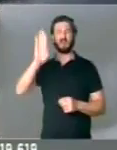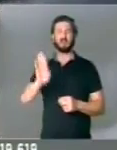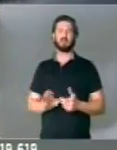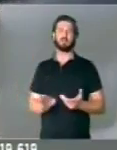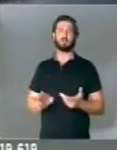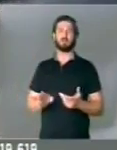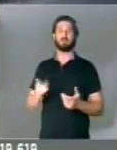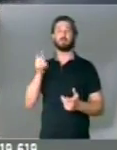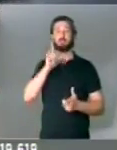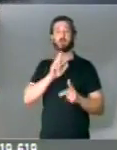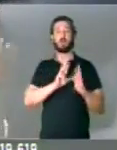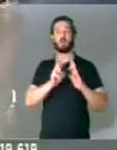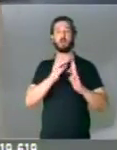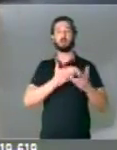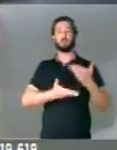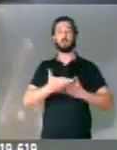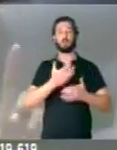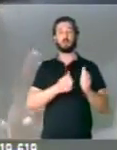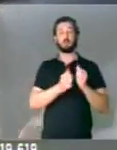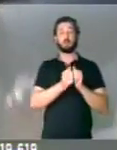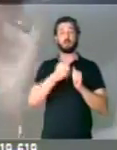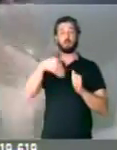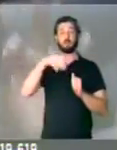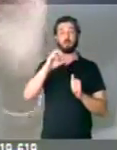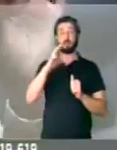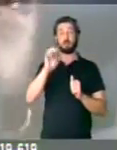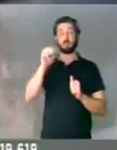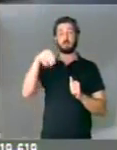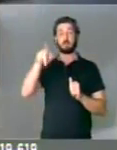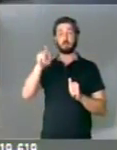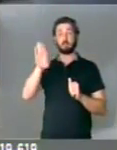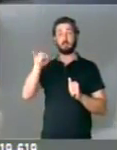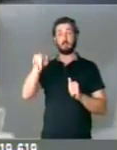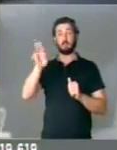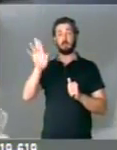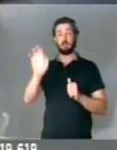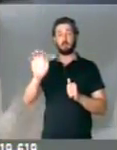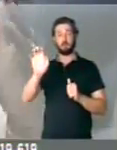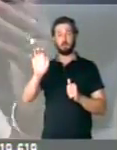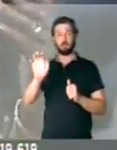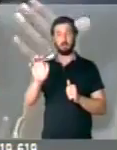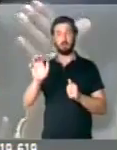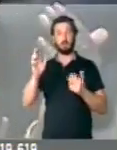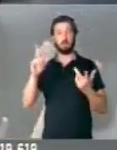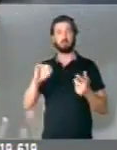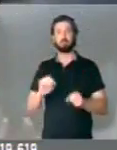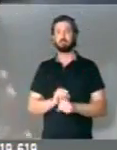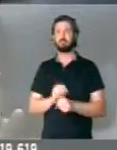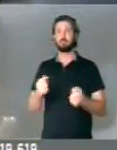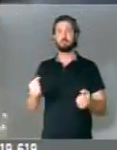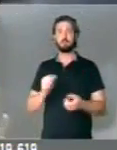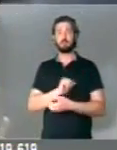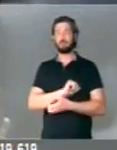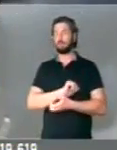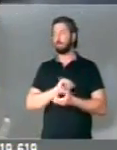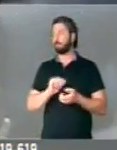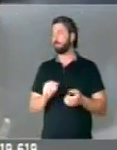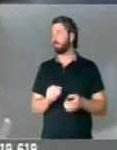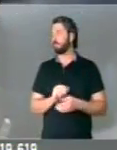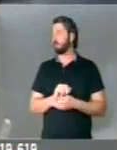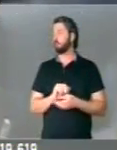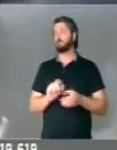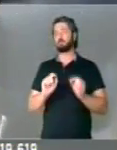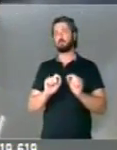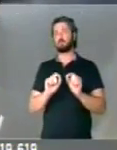nas suas relações internacionais de cooperação. É impossível, senhor presidente,